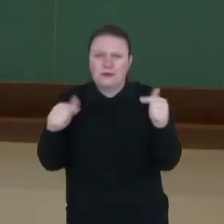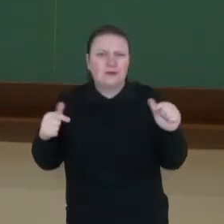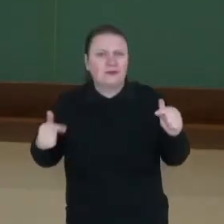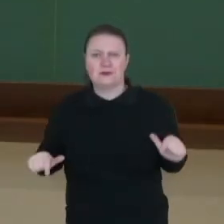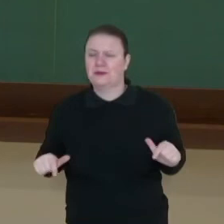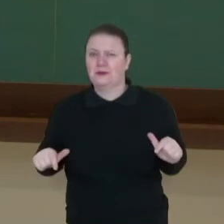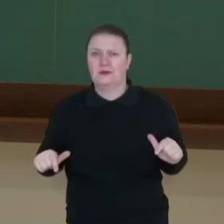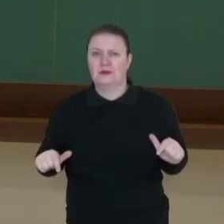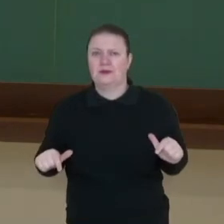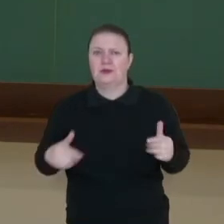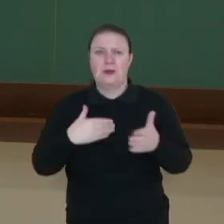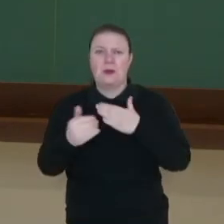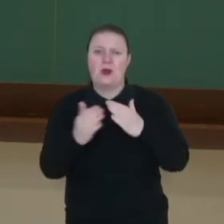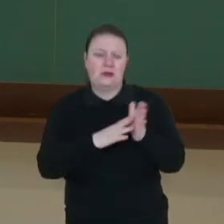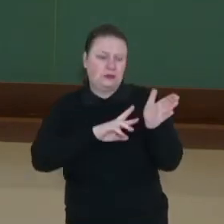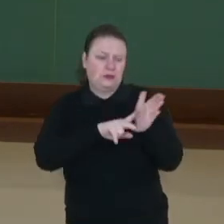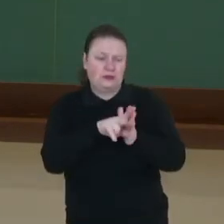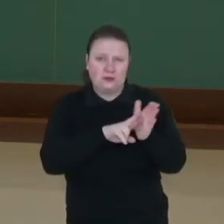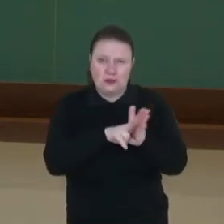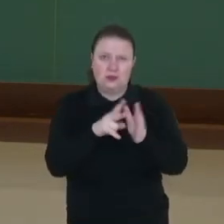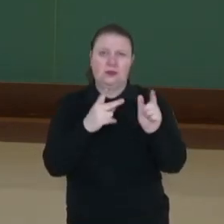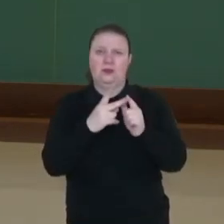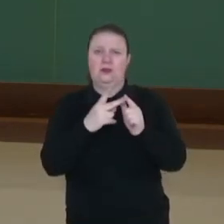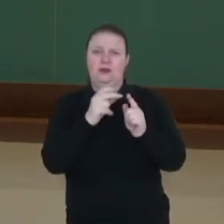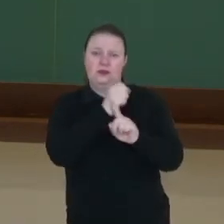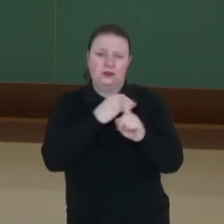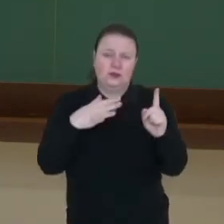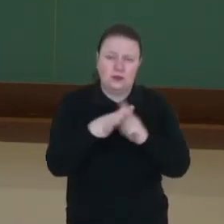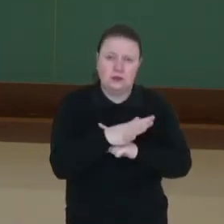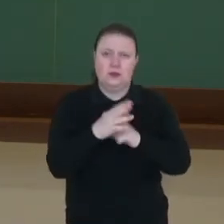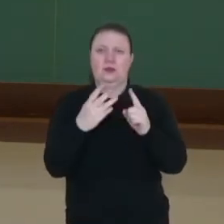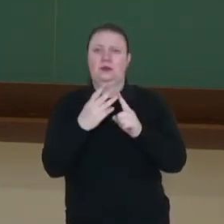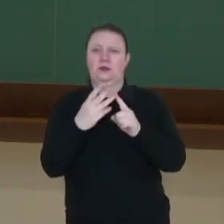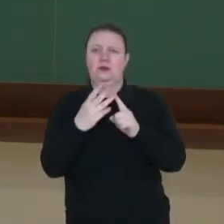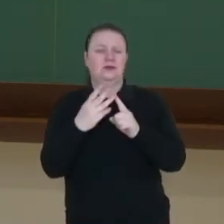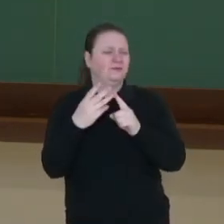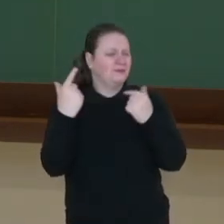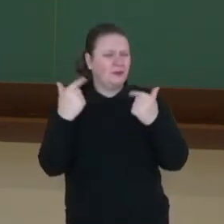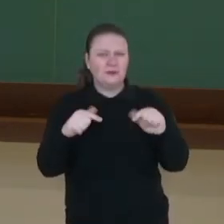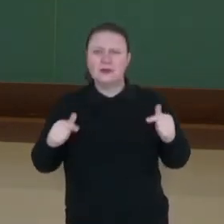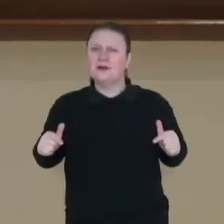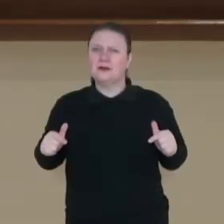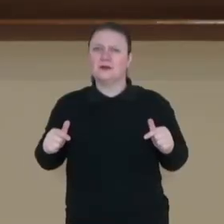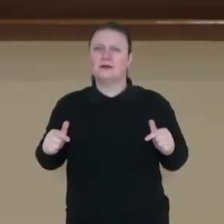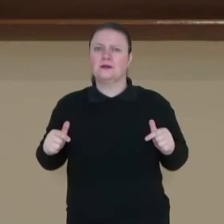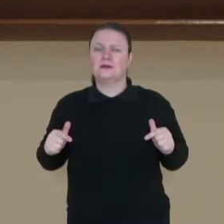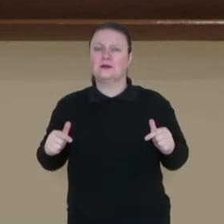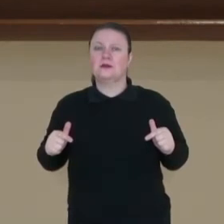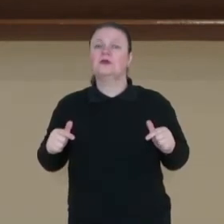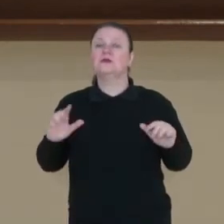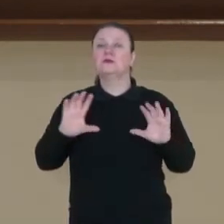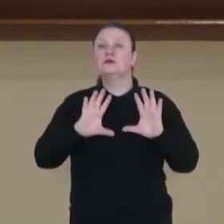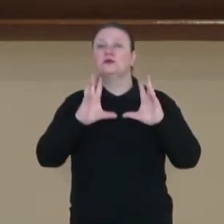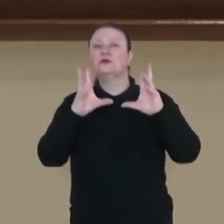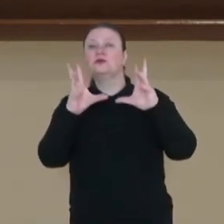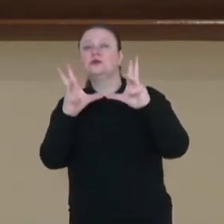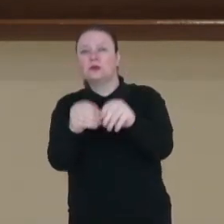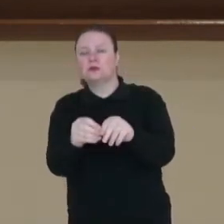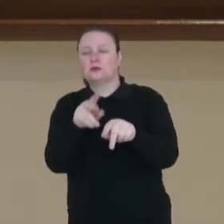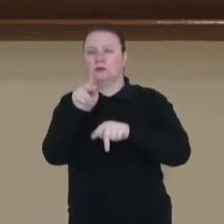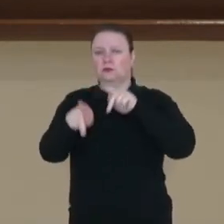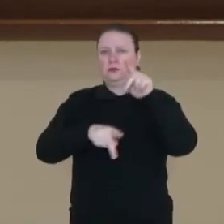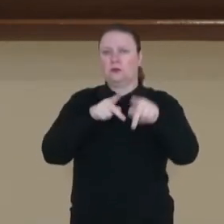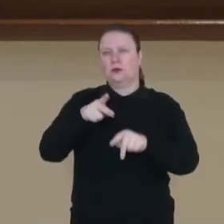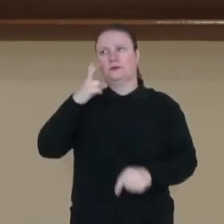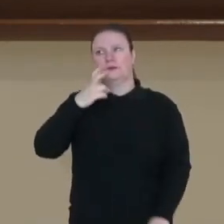e sociológico. O que existem é diferenças étnicas e culturais. Os mais diversos povos, eles vão